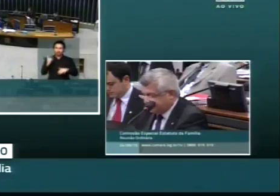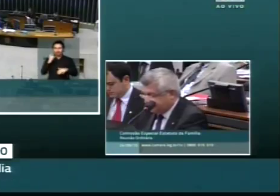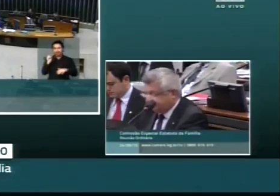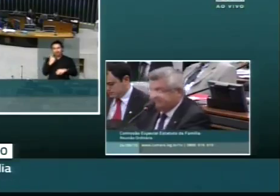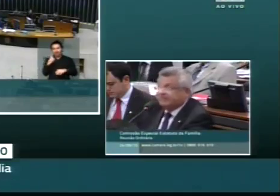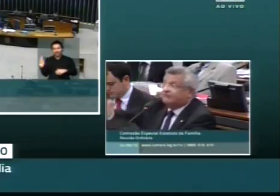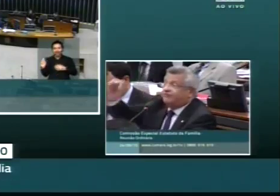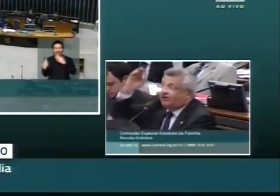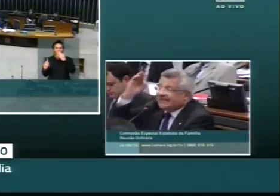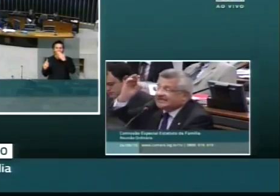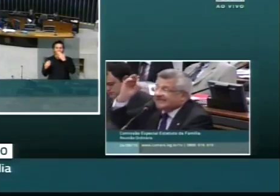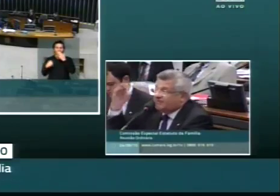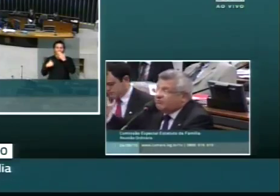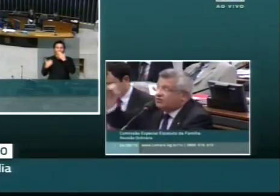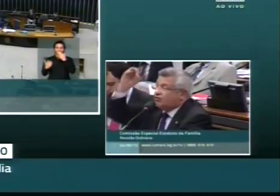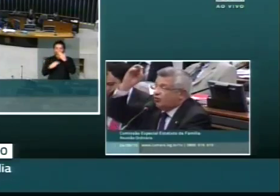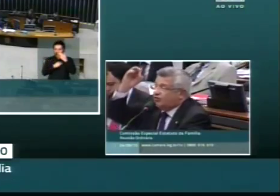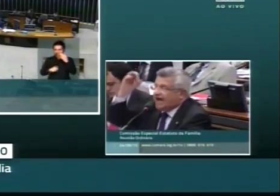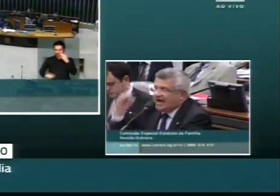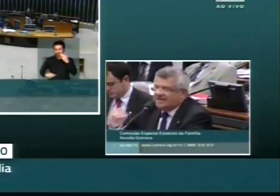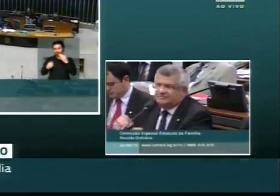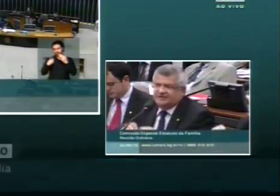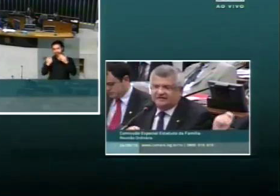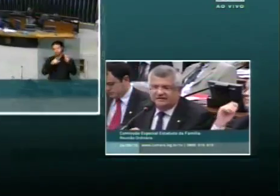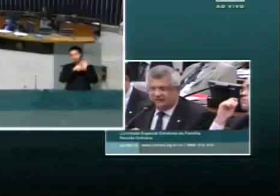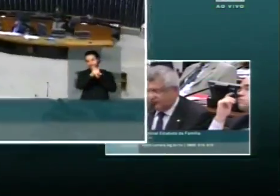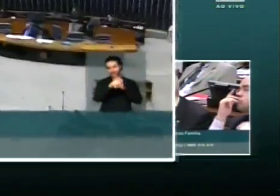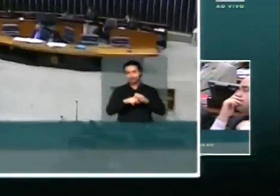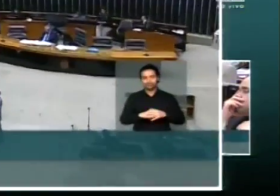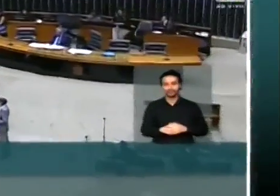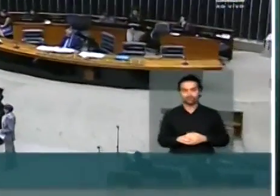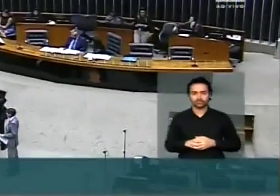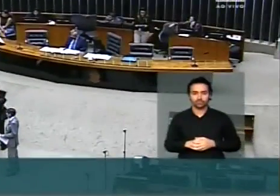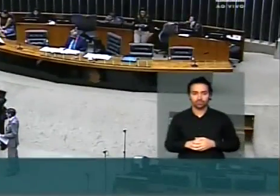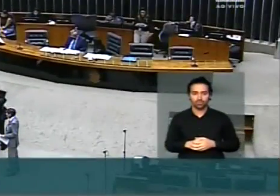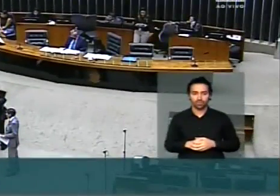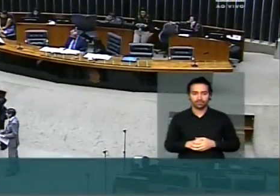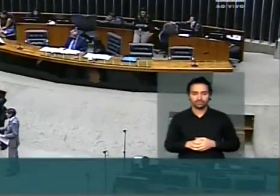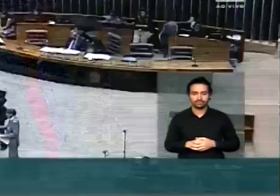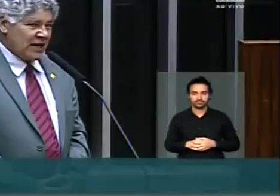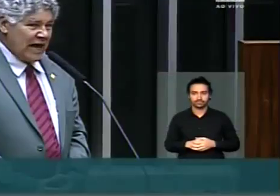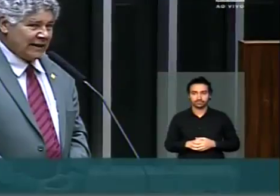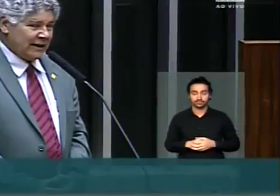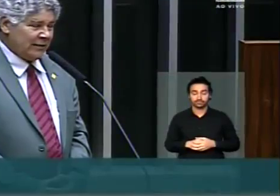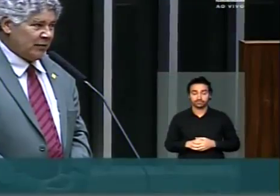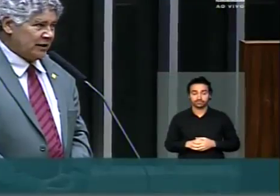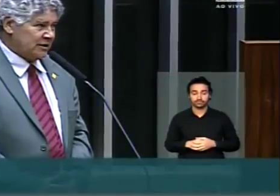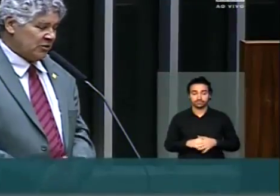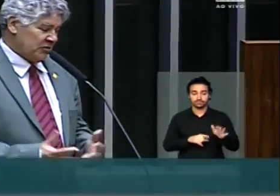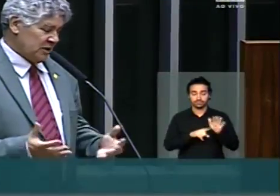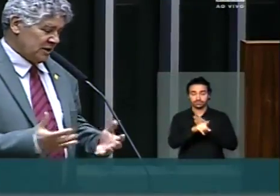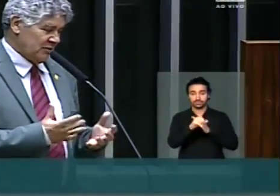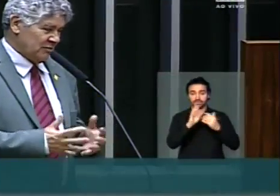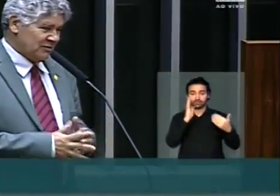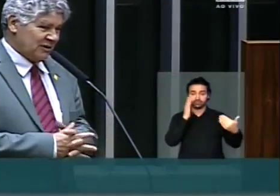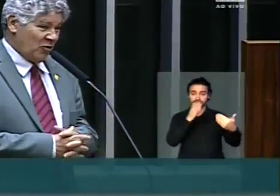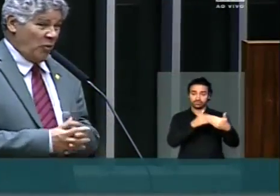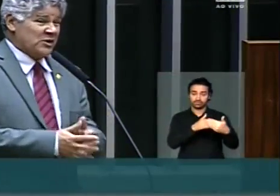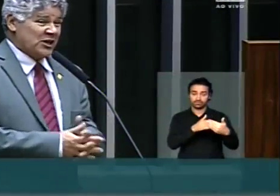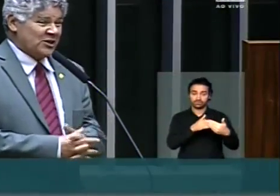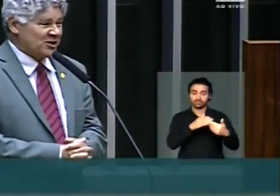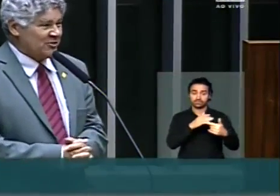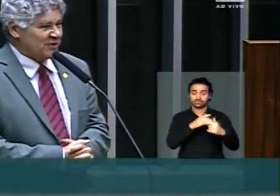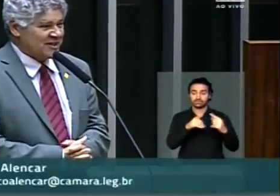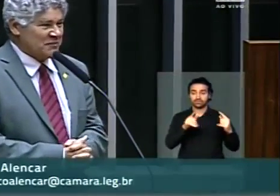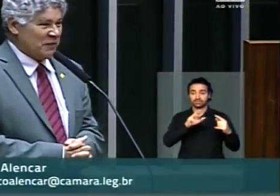Ministro, eu vou fazer uma pergunta bem direta, mas talvez não tão